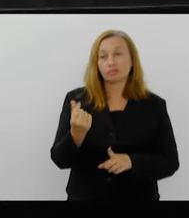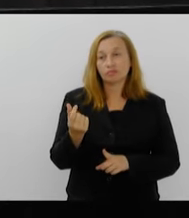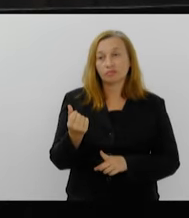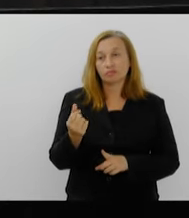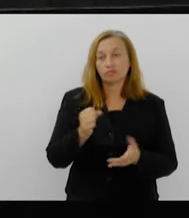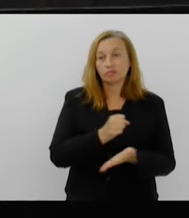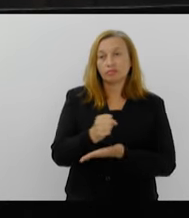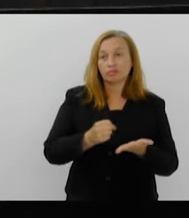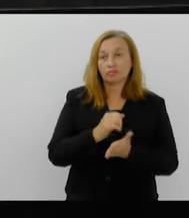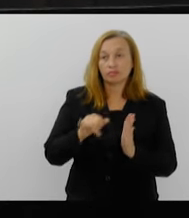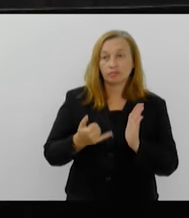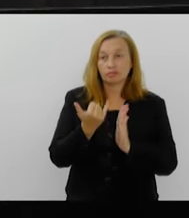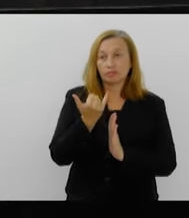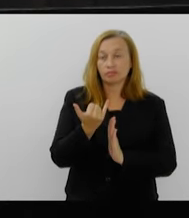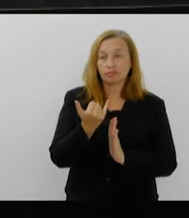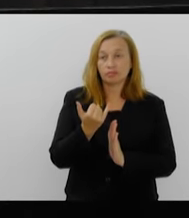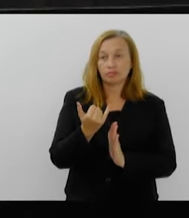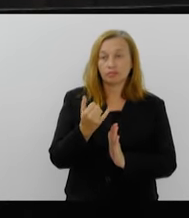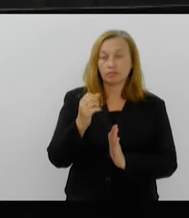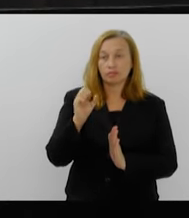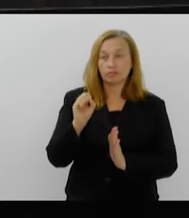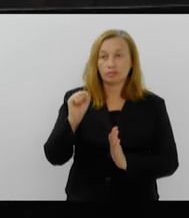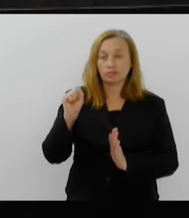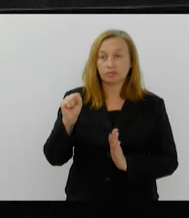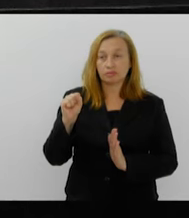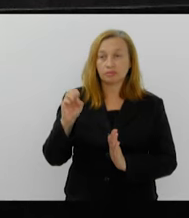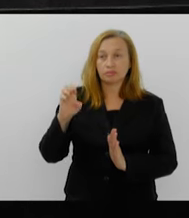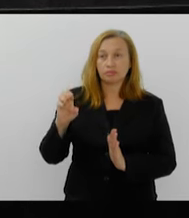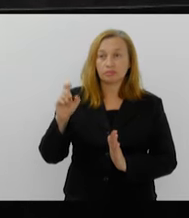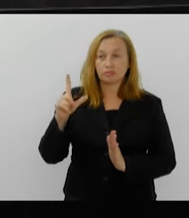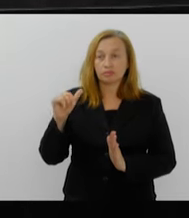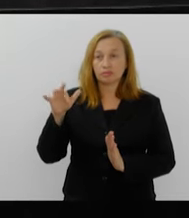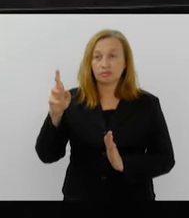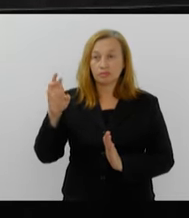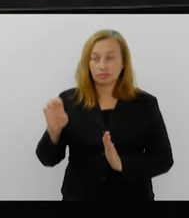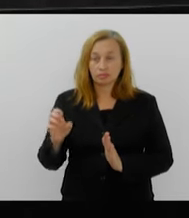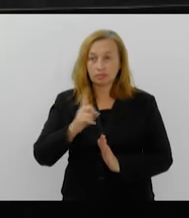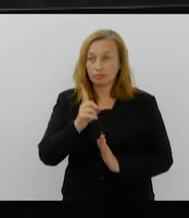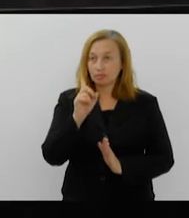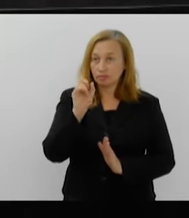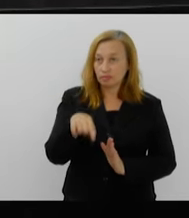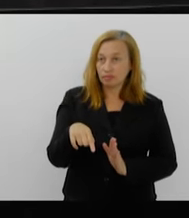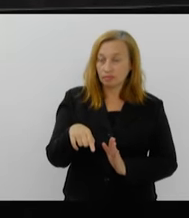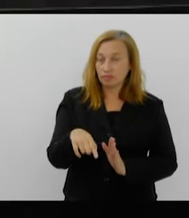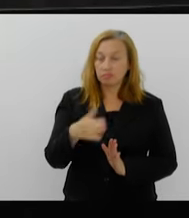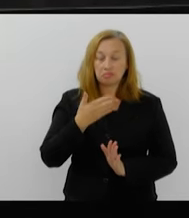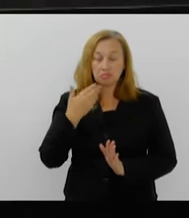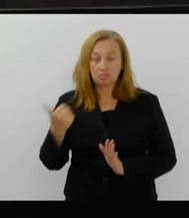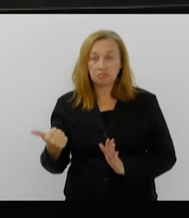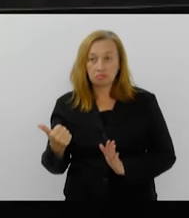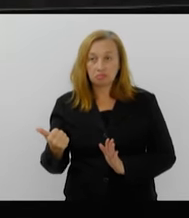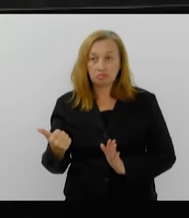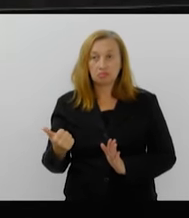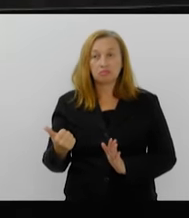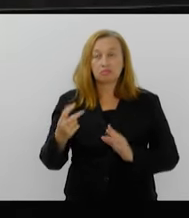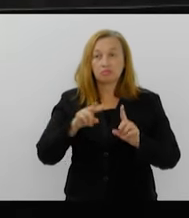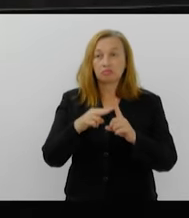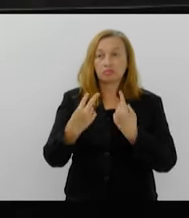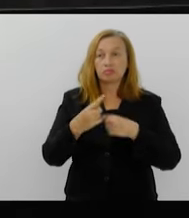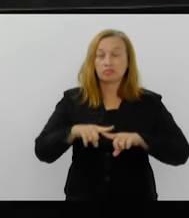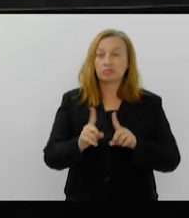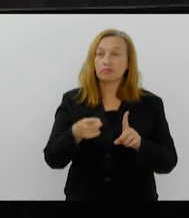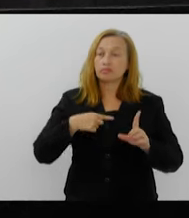de juros, a Selic. Isso, obviamente, não é o melhor dos cenários, mas tem